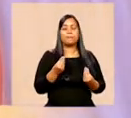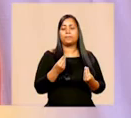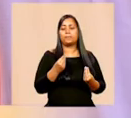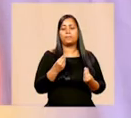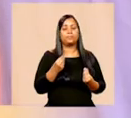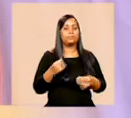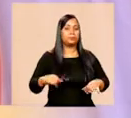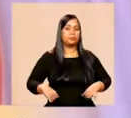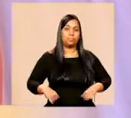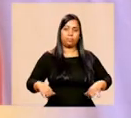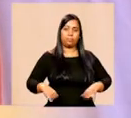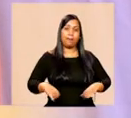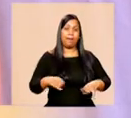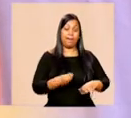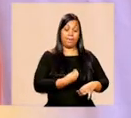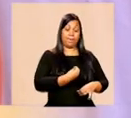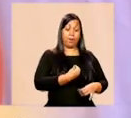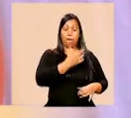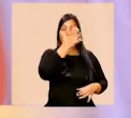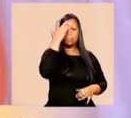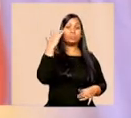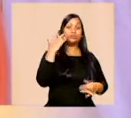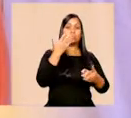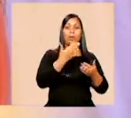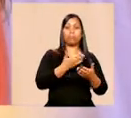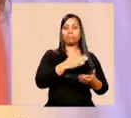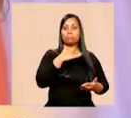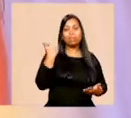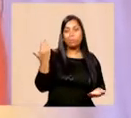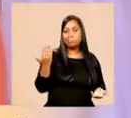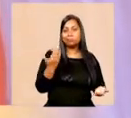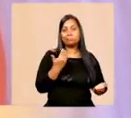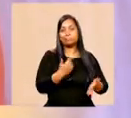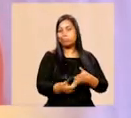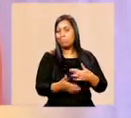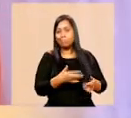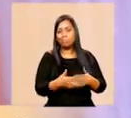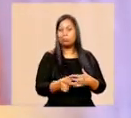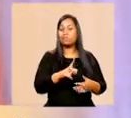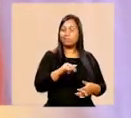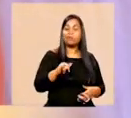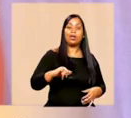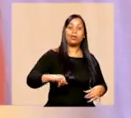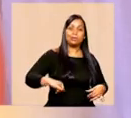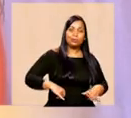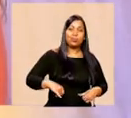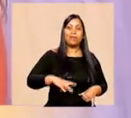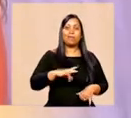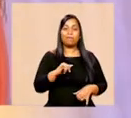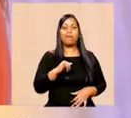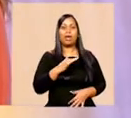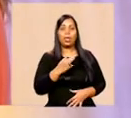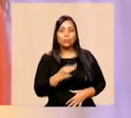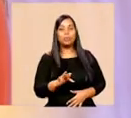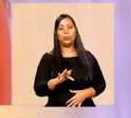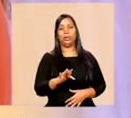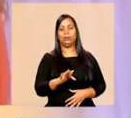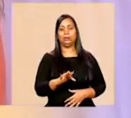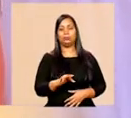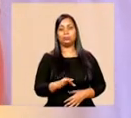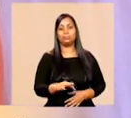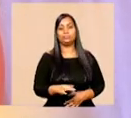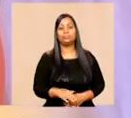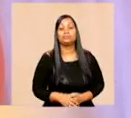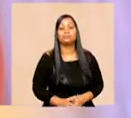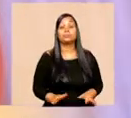dor, né? É a perda de alguém. E não importa quem foi que vocês perderam, vai doer e vai ser a sua dor em